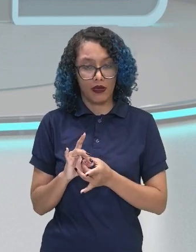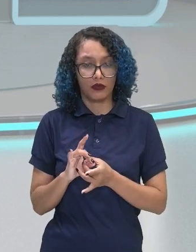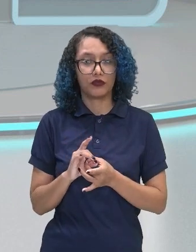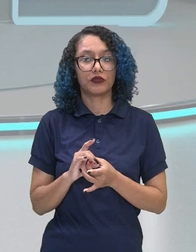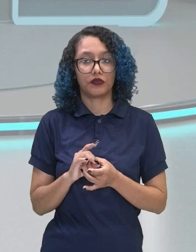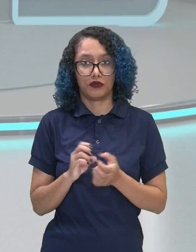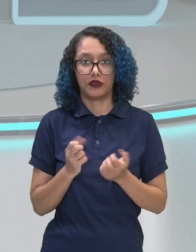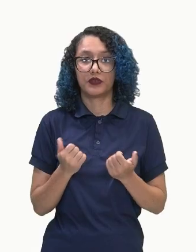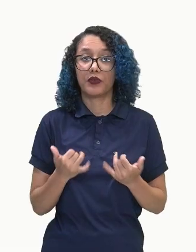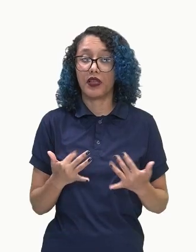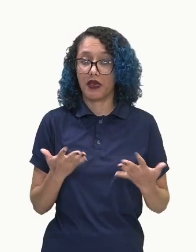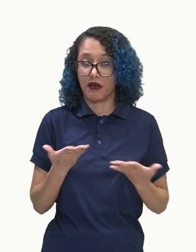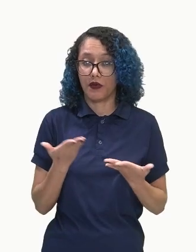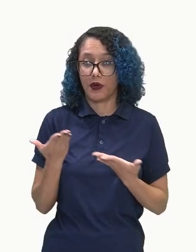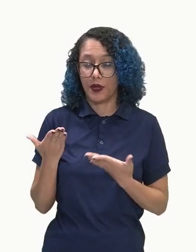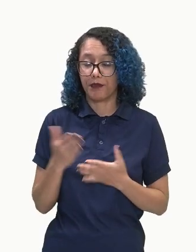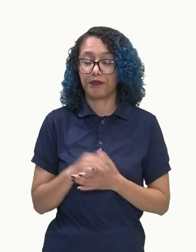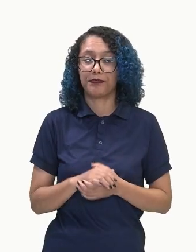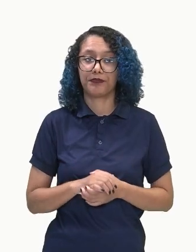isso agora, olha só.